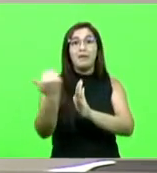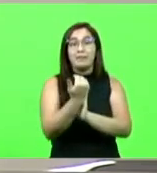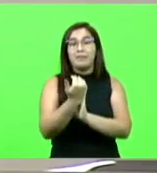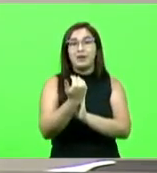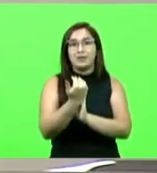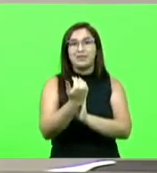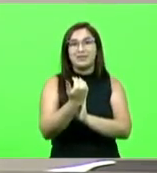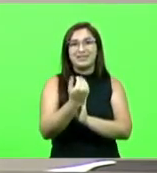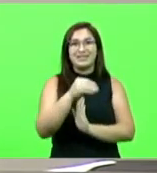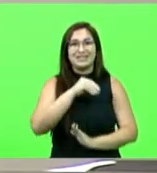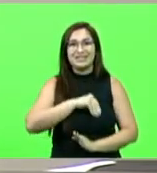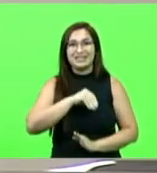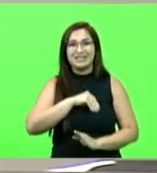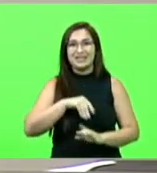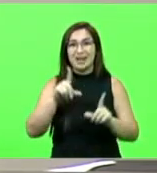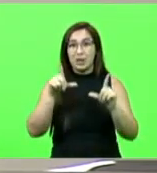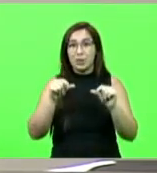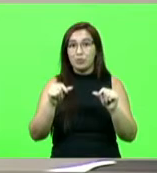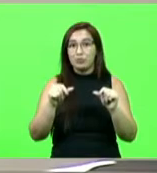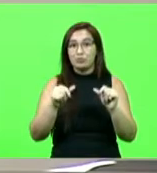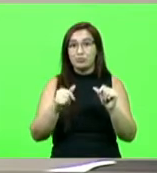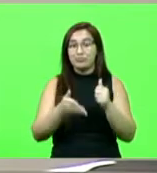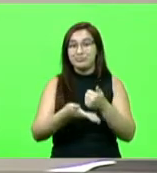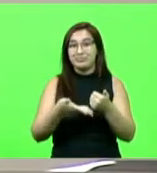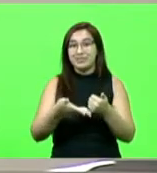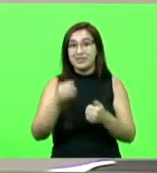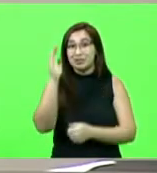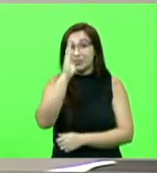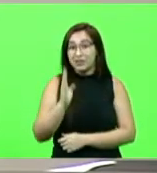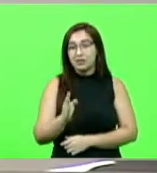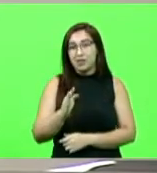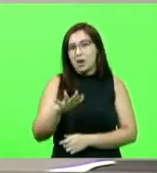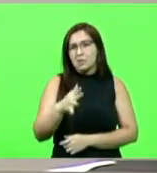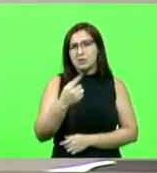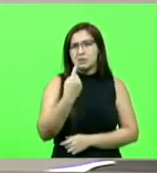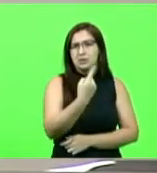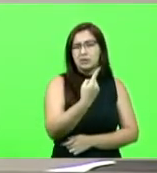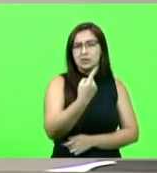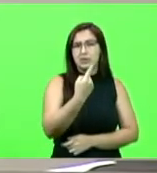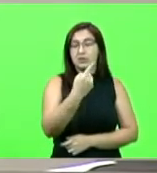do salário mínimo nacional, entre 17% e